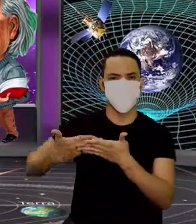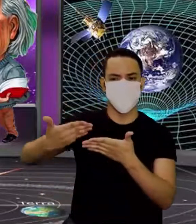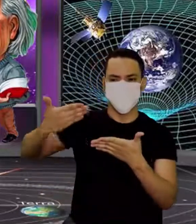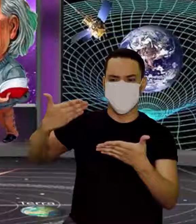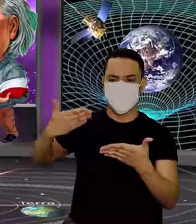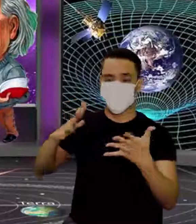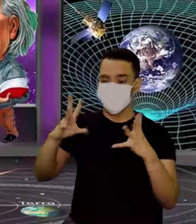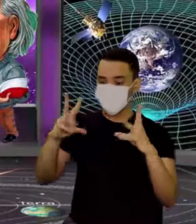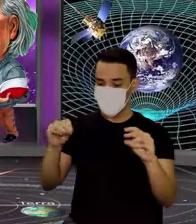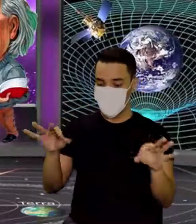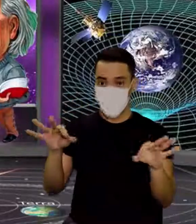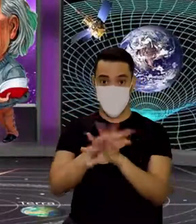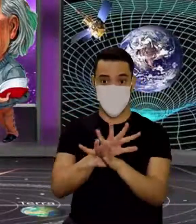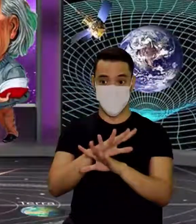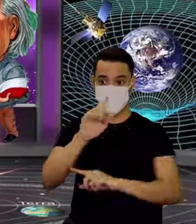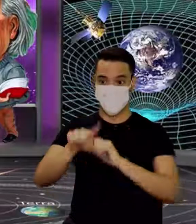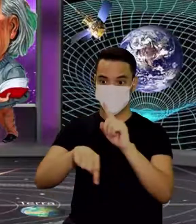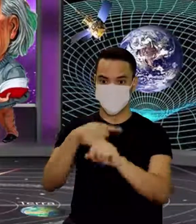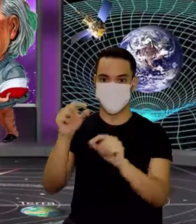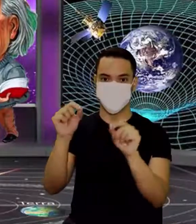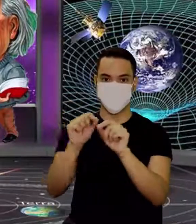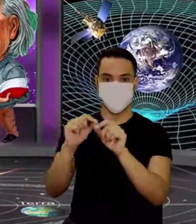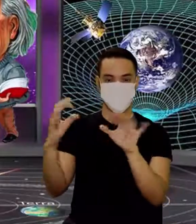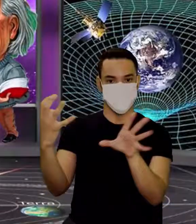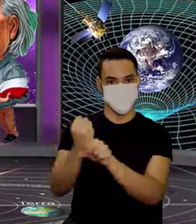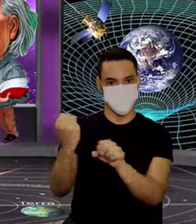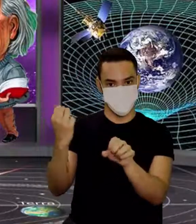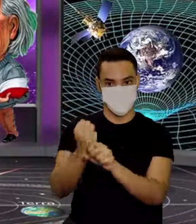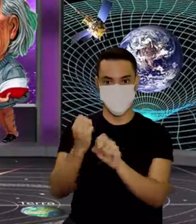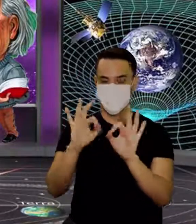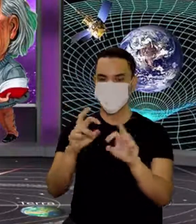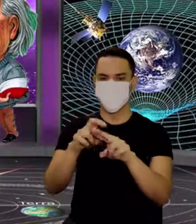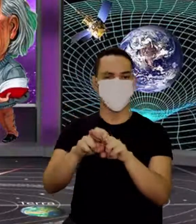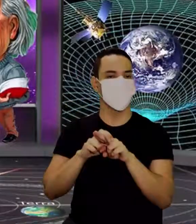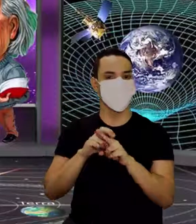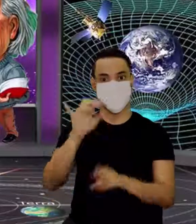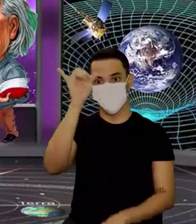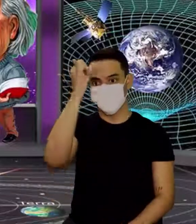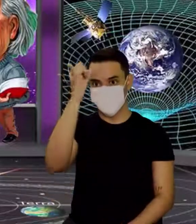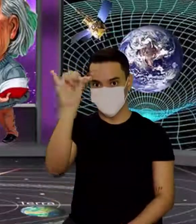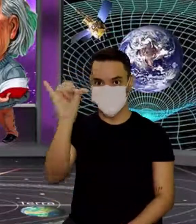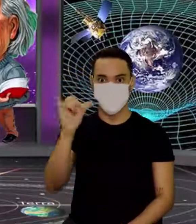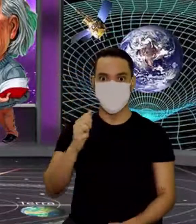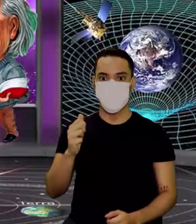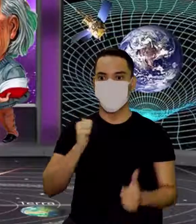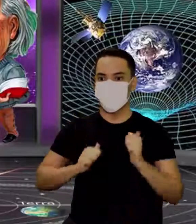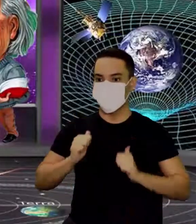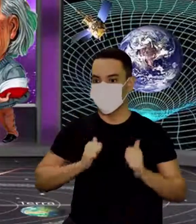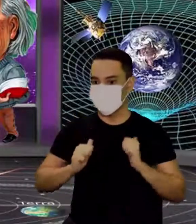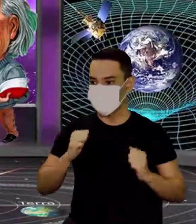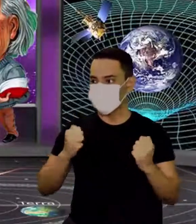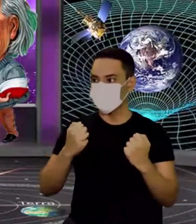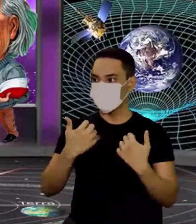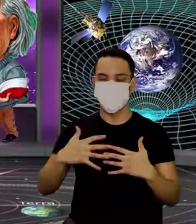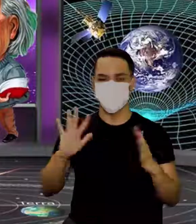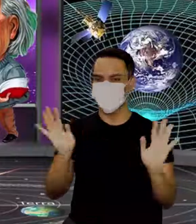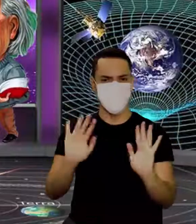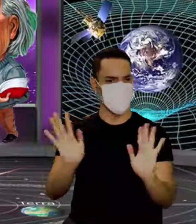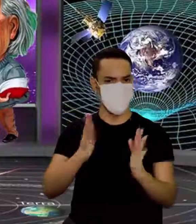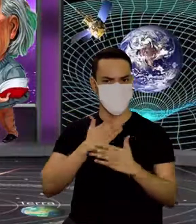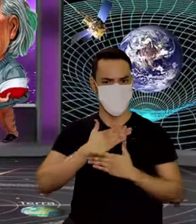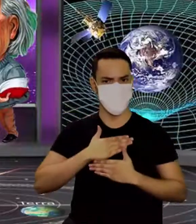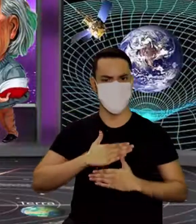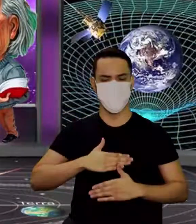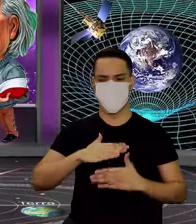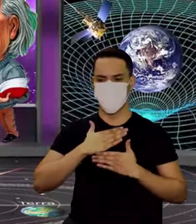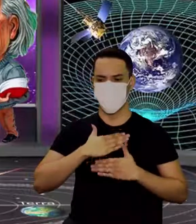pronto, depois você vai fazer conta. Então, não se antecipe, não se agonie para resolver a